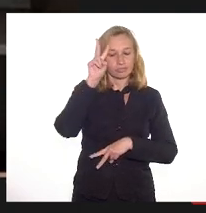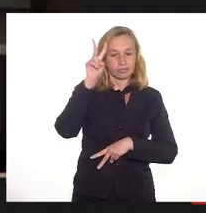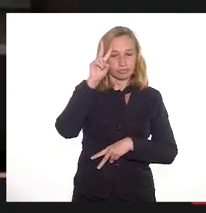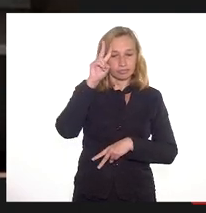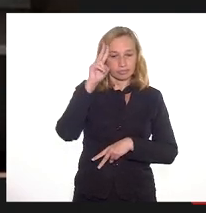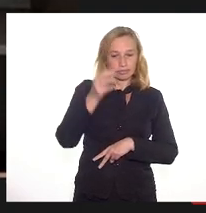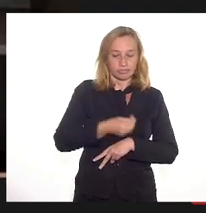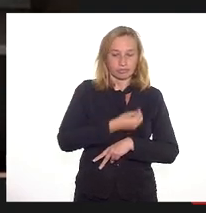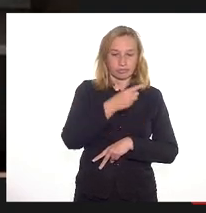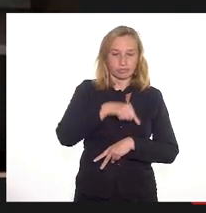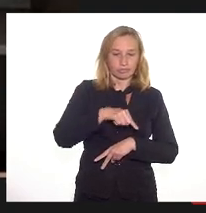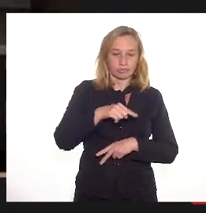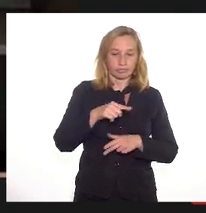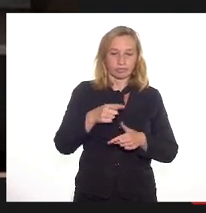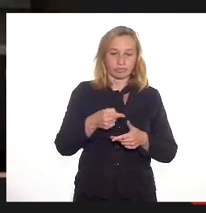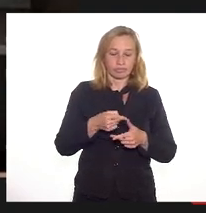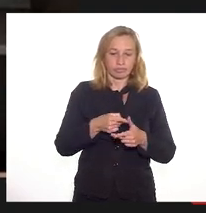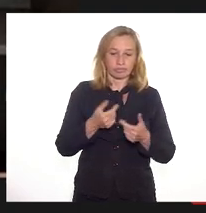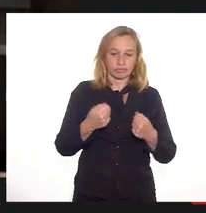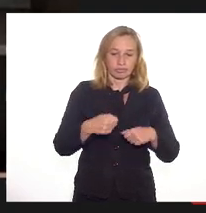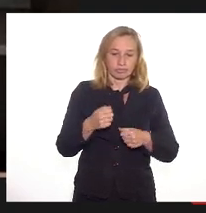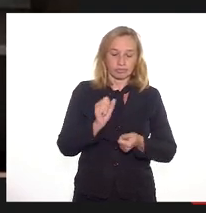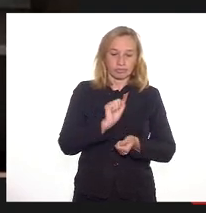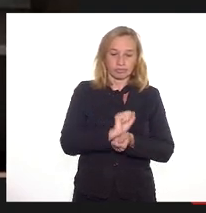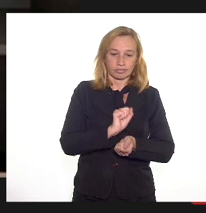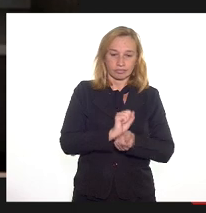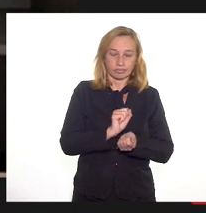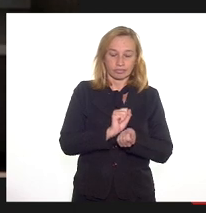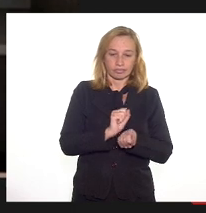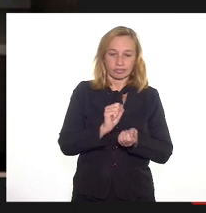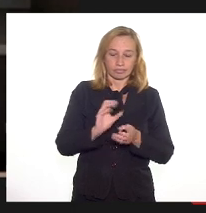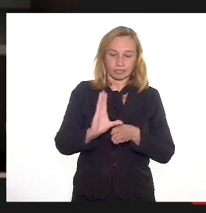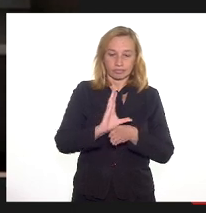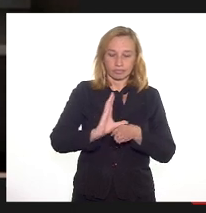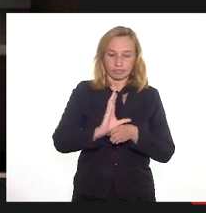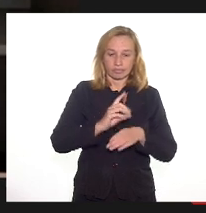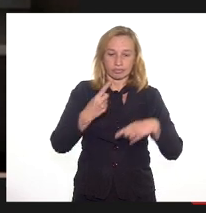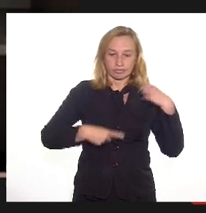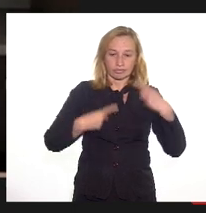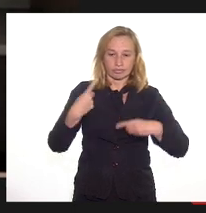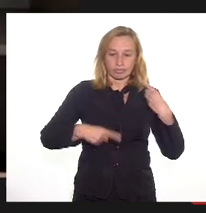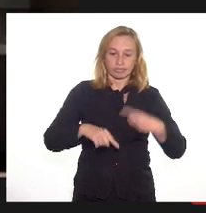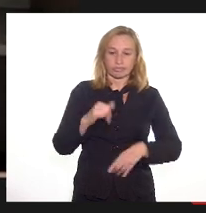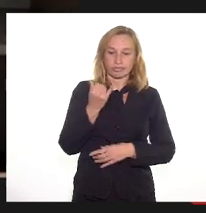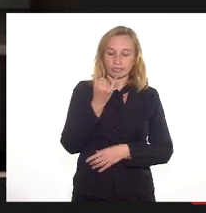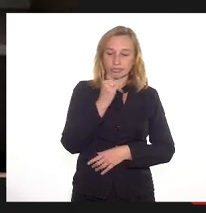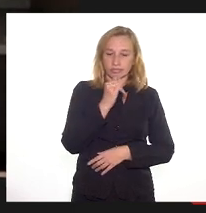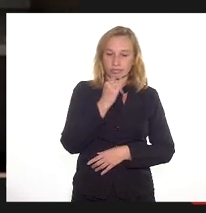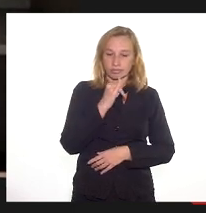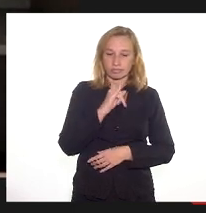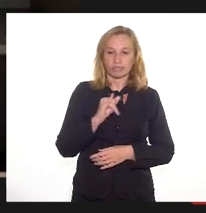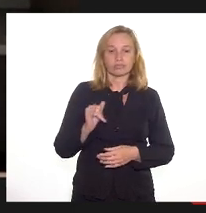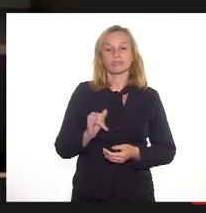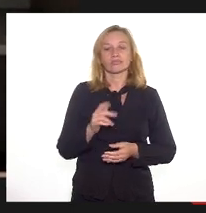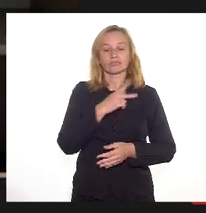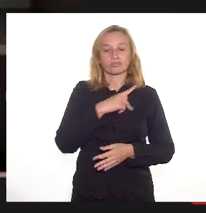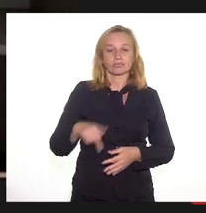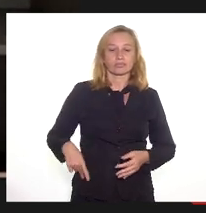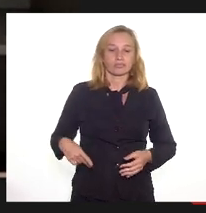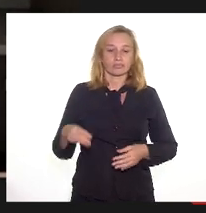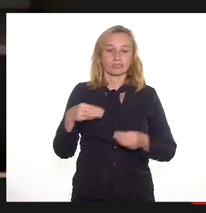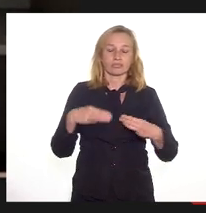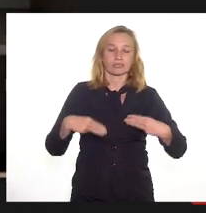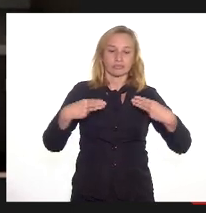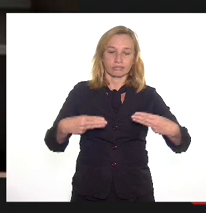aqui dependendo da confirmação do Conselho Nacional de Política Energética, né, cujo presidente é o